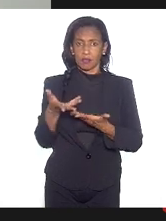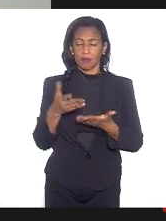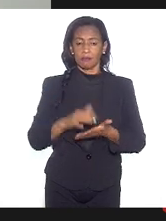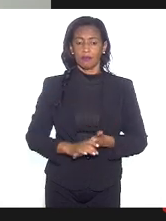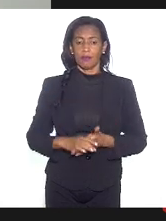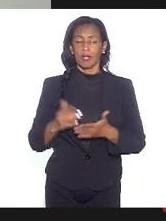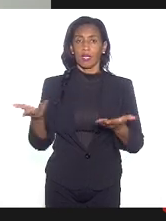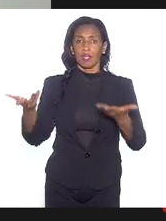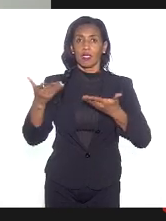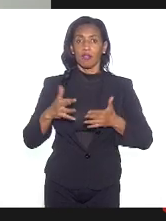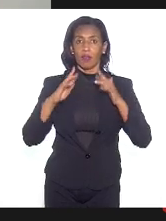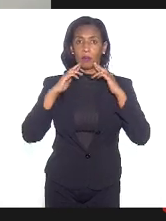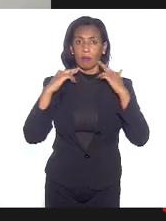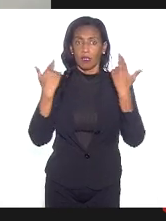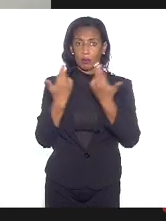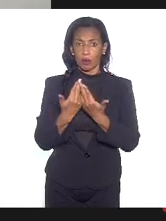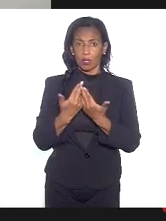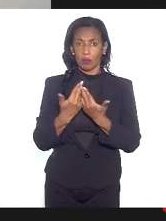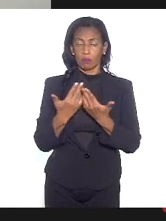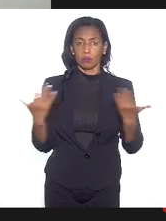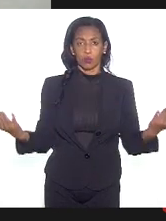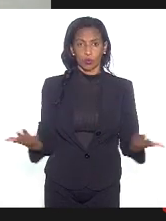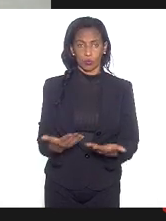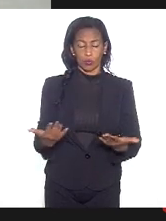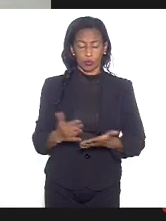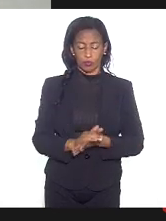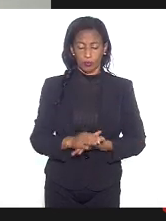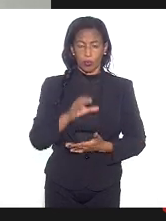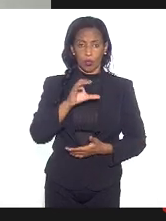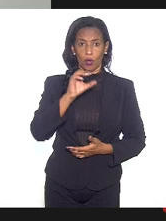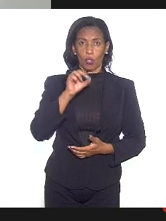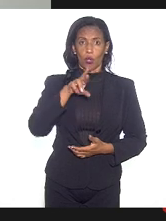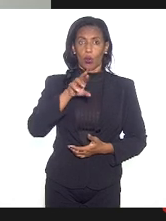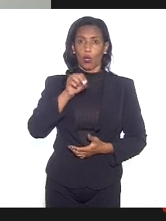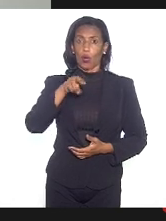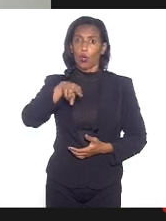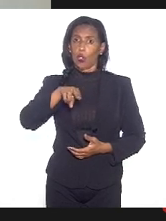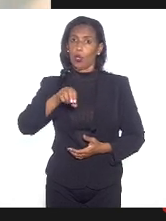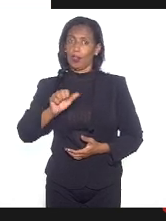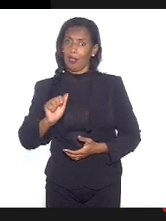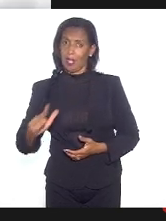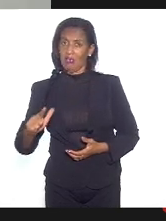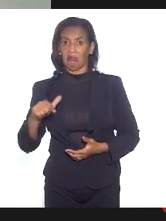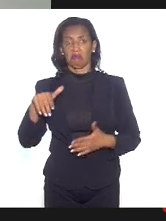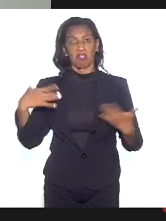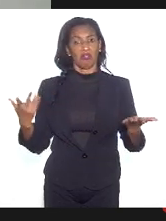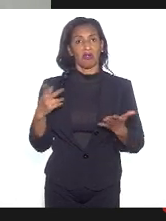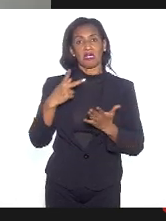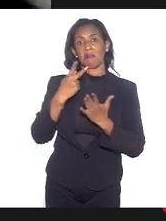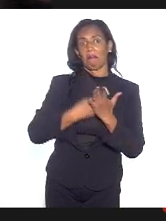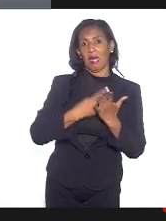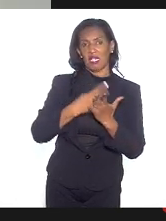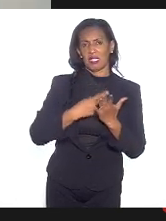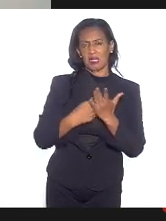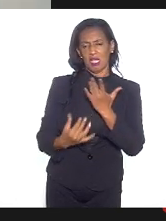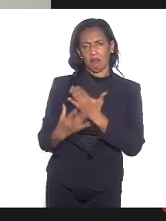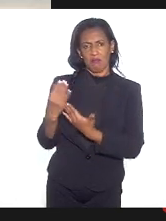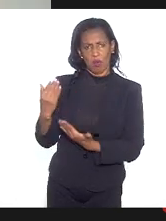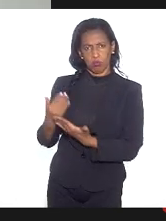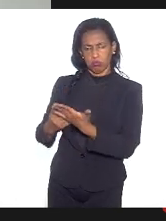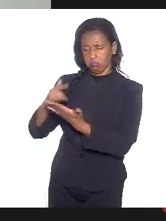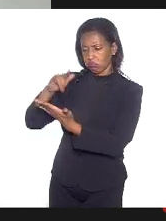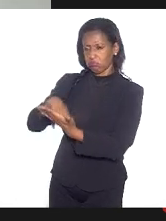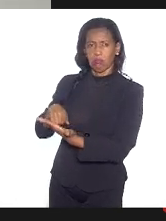a audiência do Corpo de Bombeiros. Que o coronel Leandro Monteiro talvez não tenha esse parecer em mãos, mas eu tenho